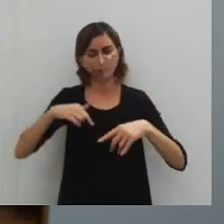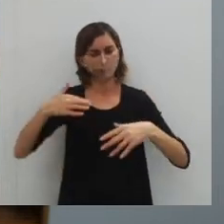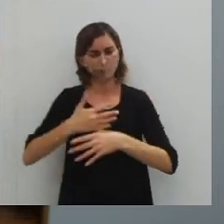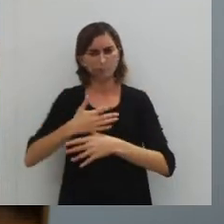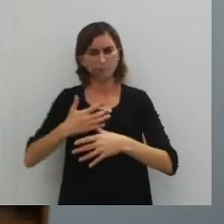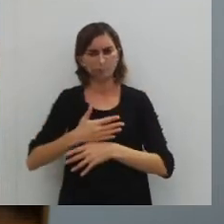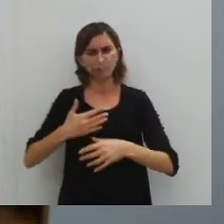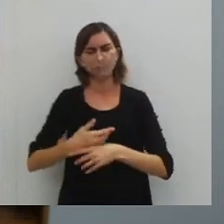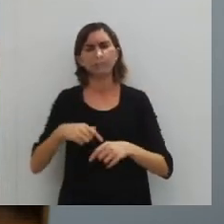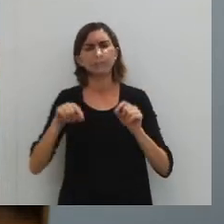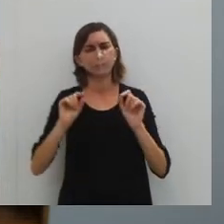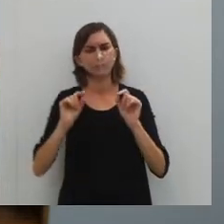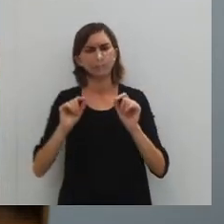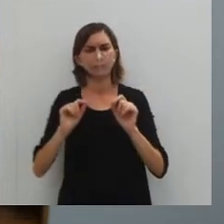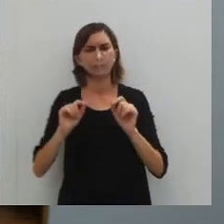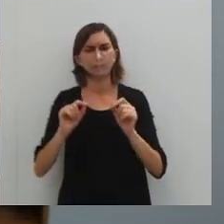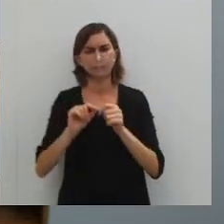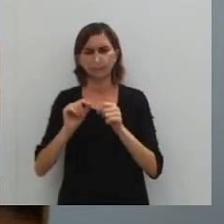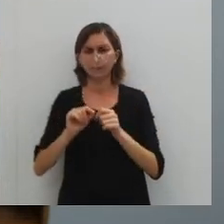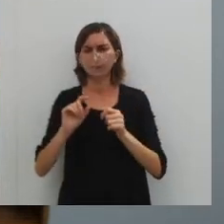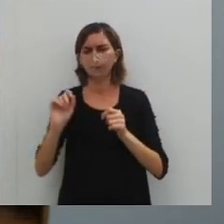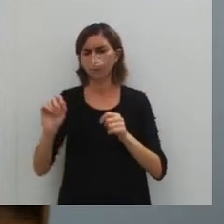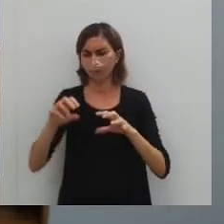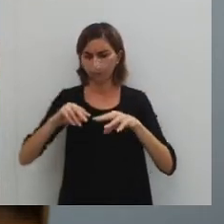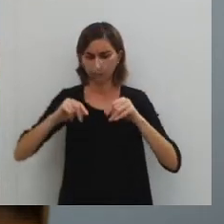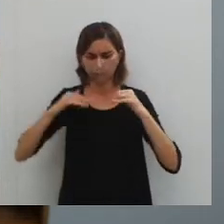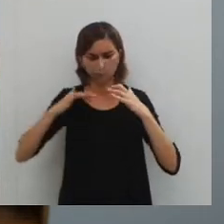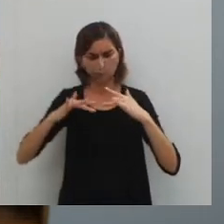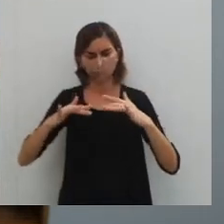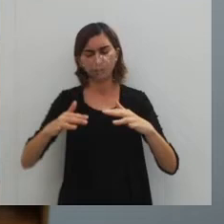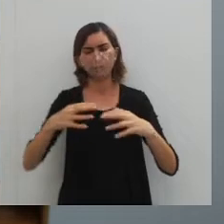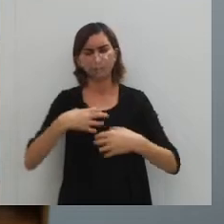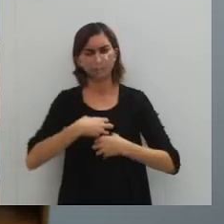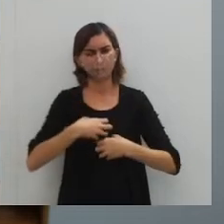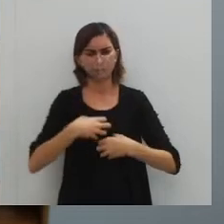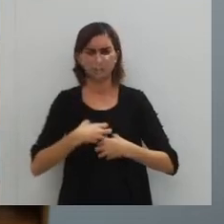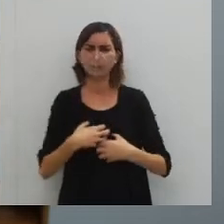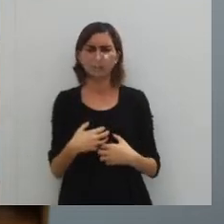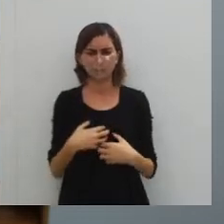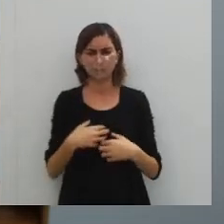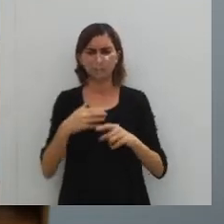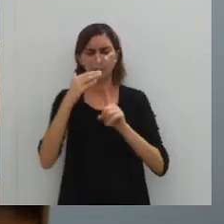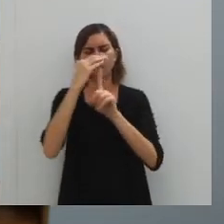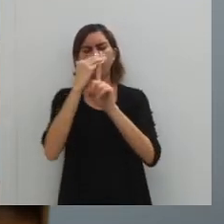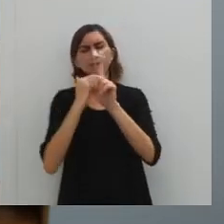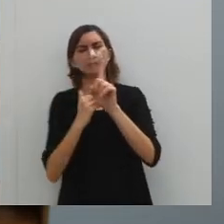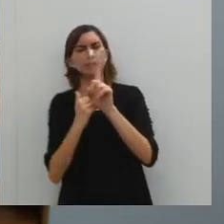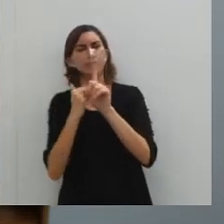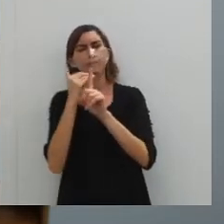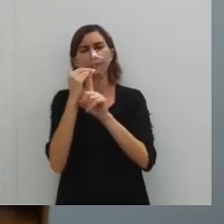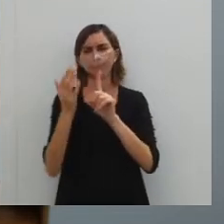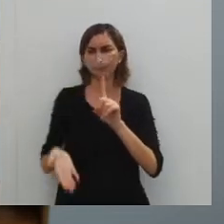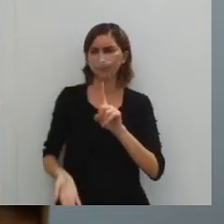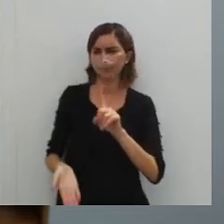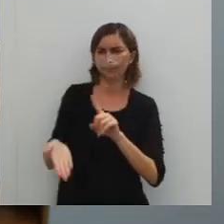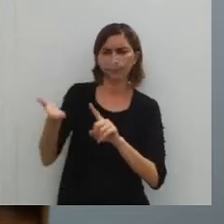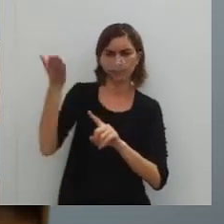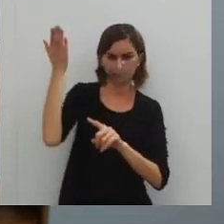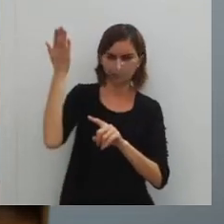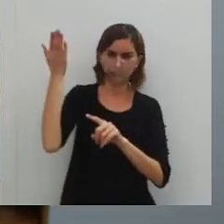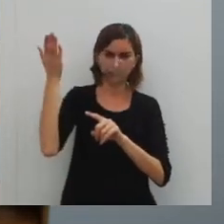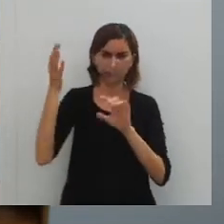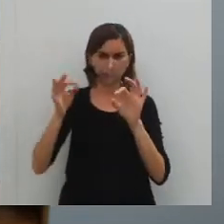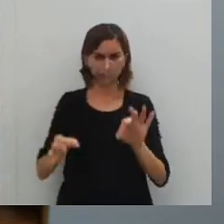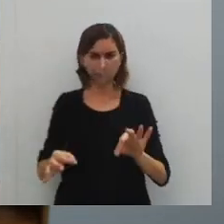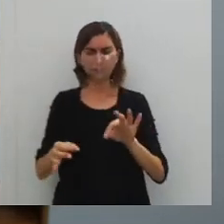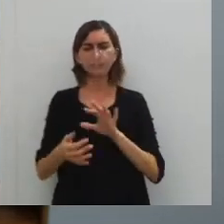já impermeabilizou tanto o solo que a sensação da temperatura é elevar,